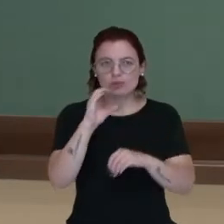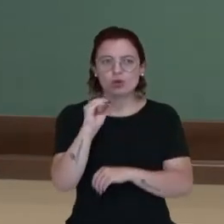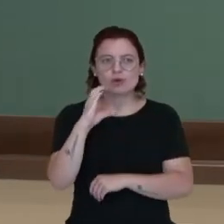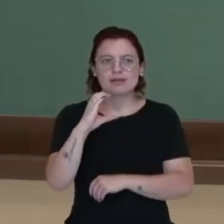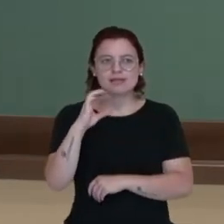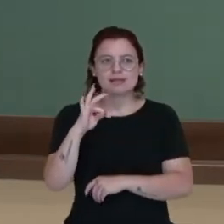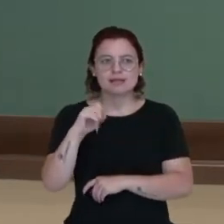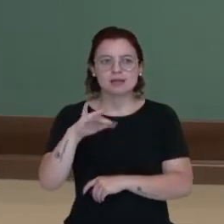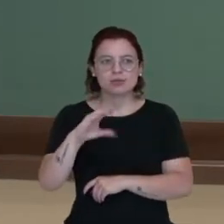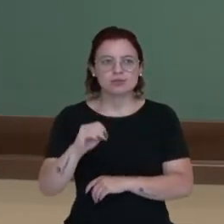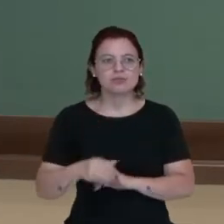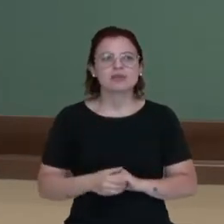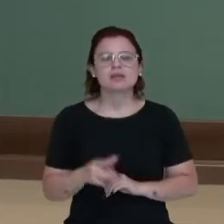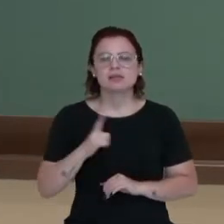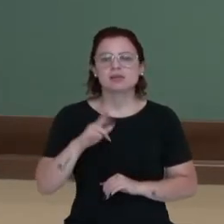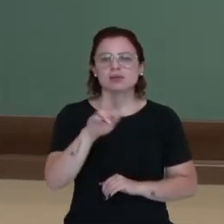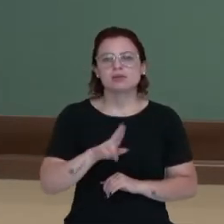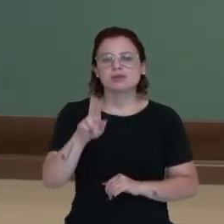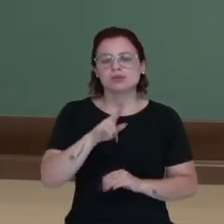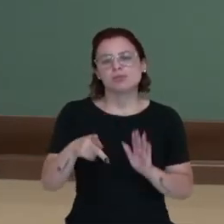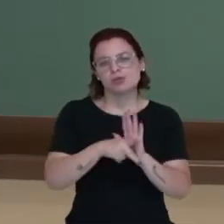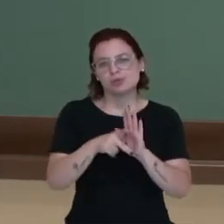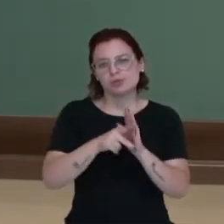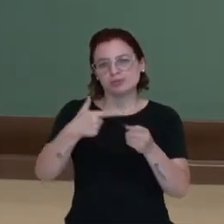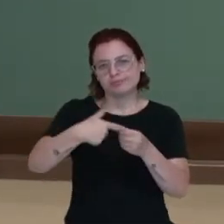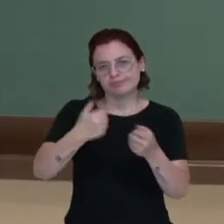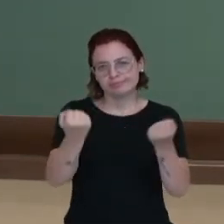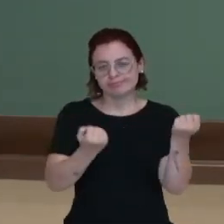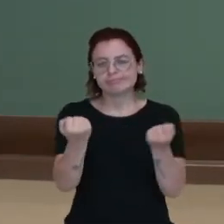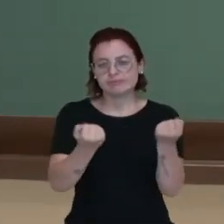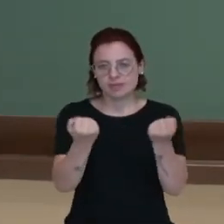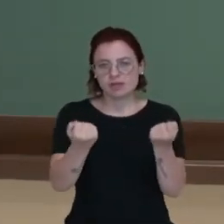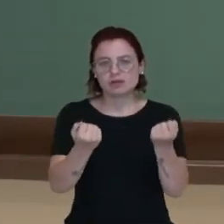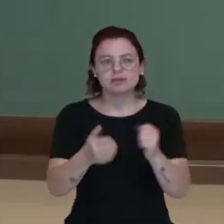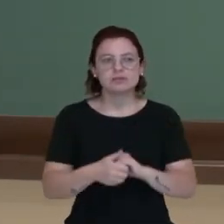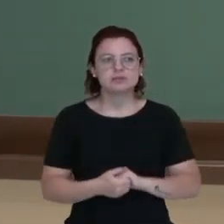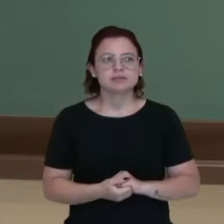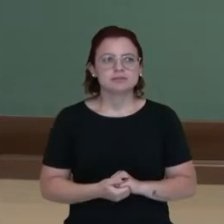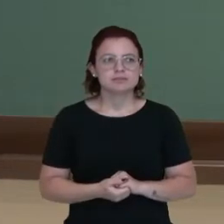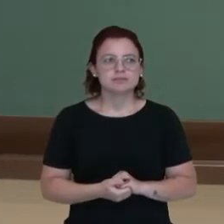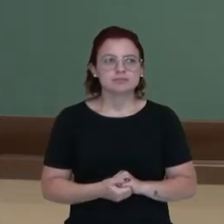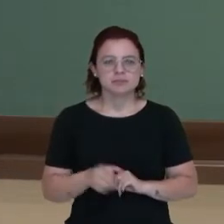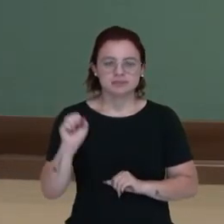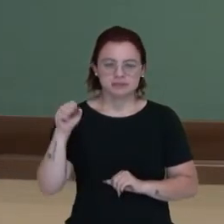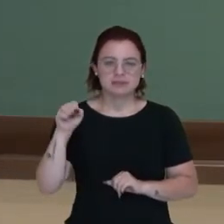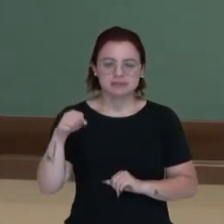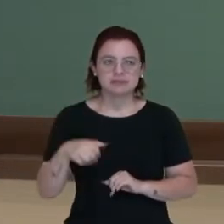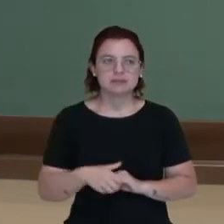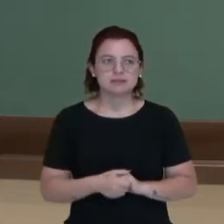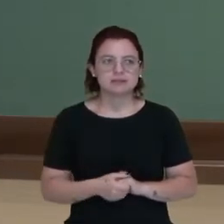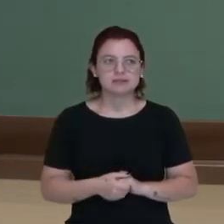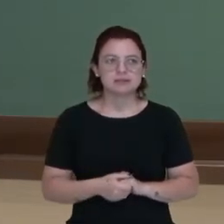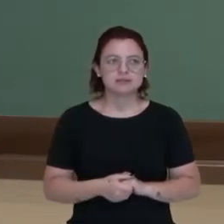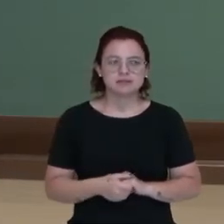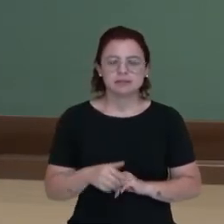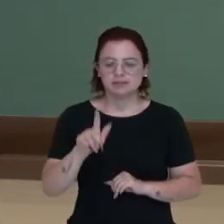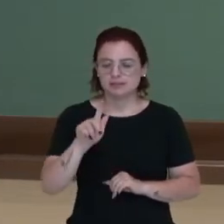octano, utilizado como combustível principalmente em veículos automotores. Sim,